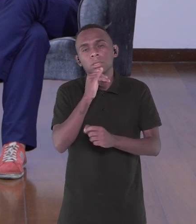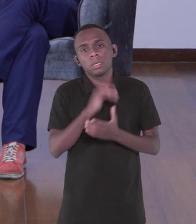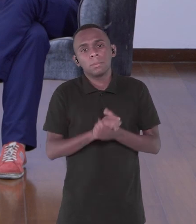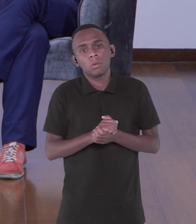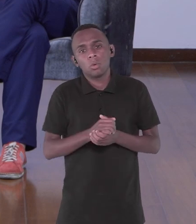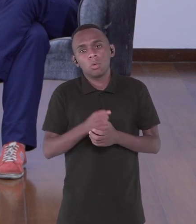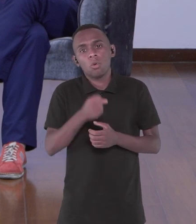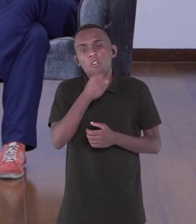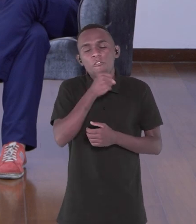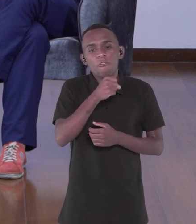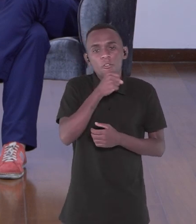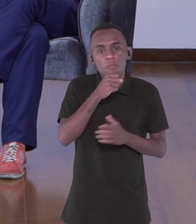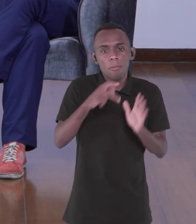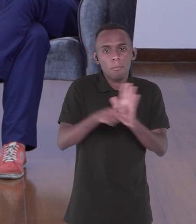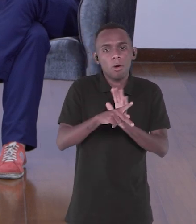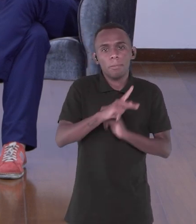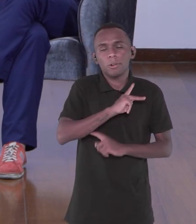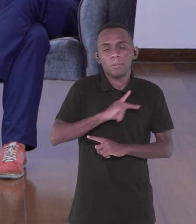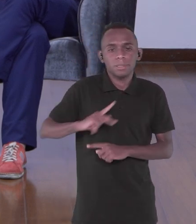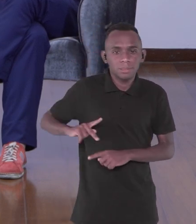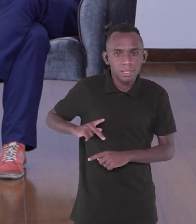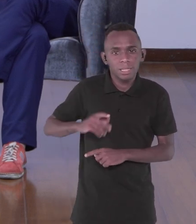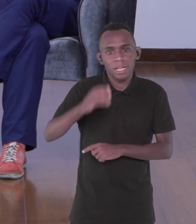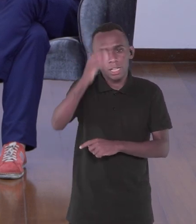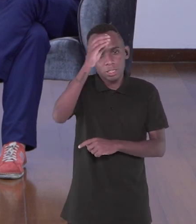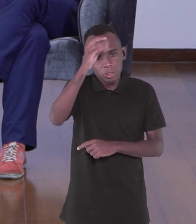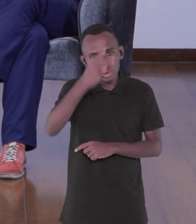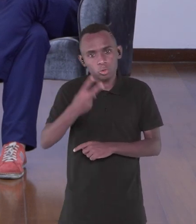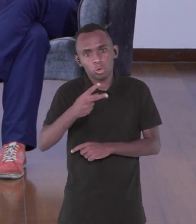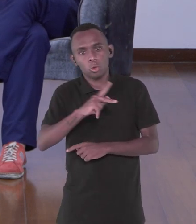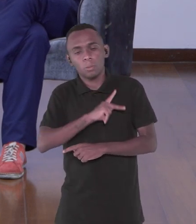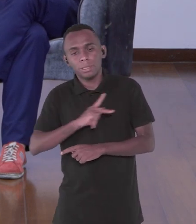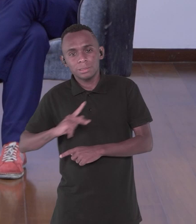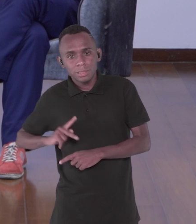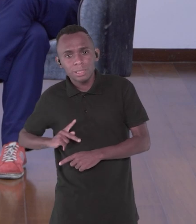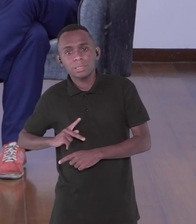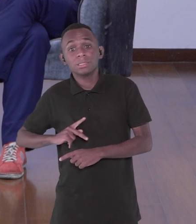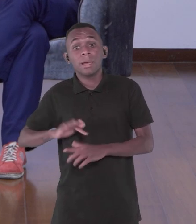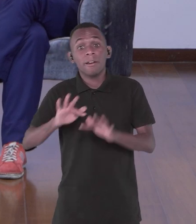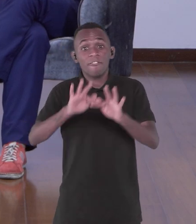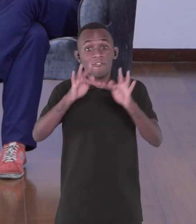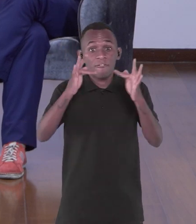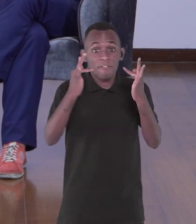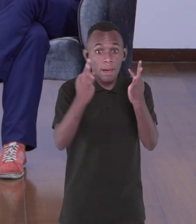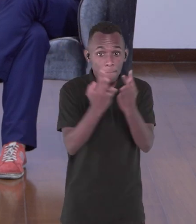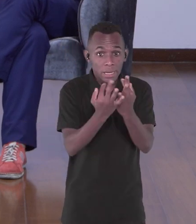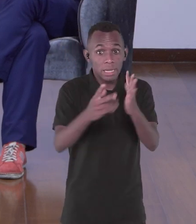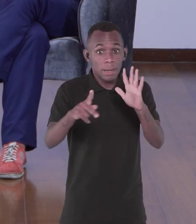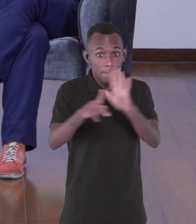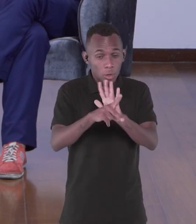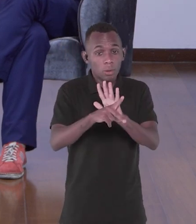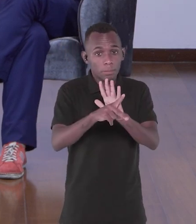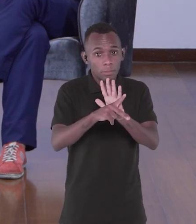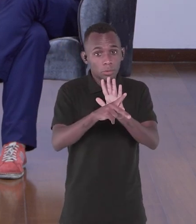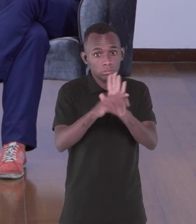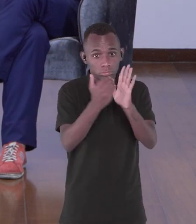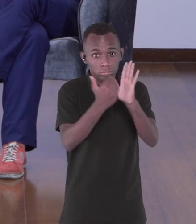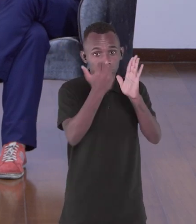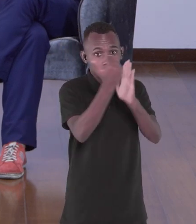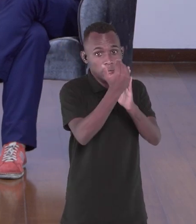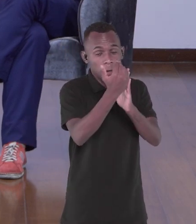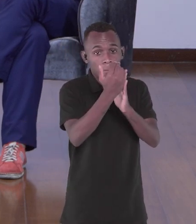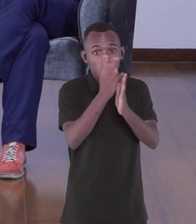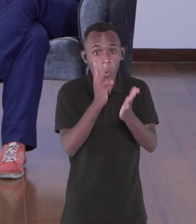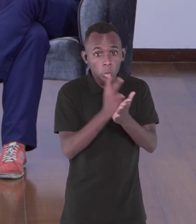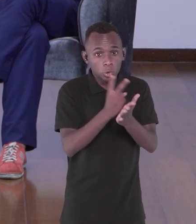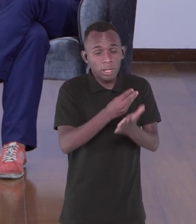do presidente, para a tia do vice-presidente, etc., para a família da elite no poder sobreviver